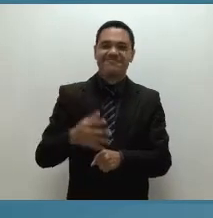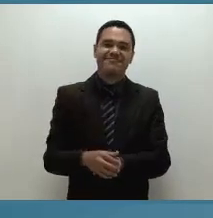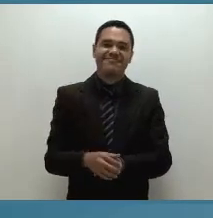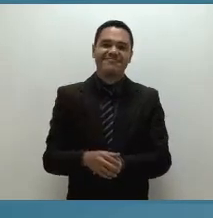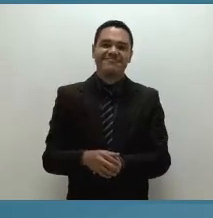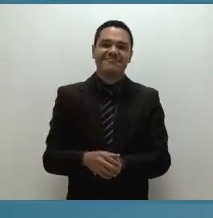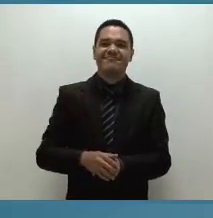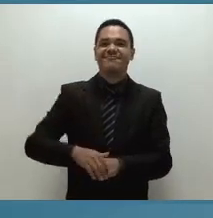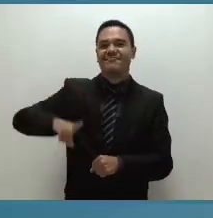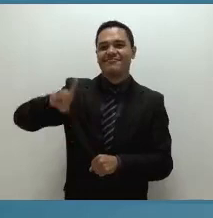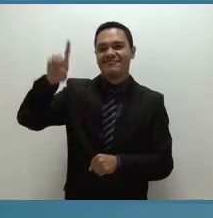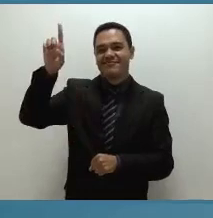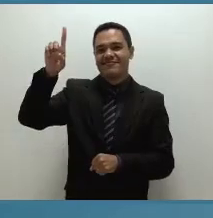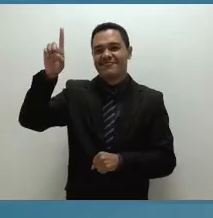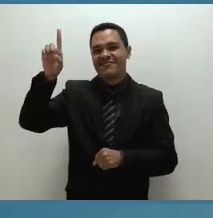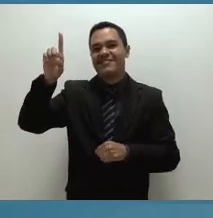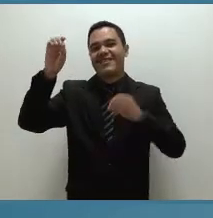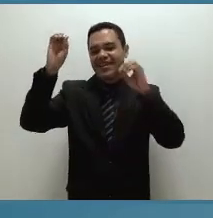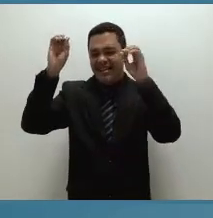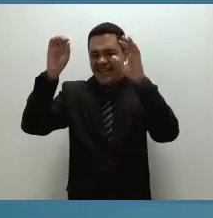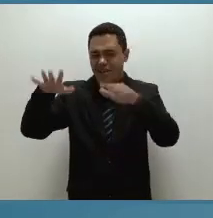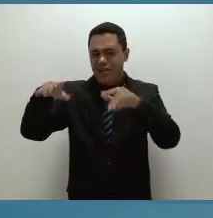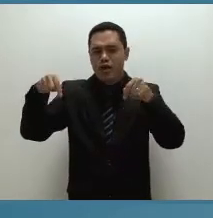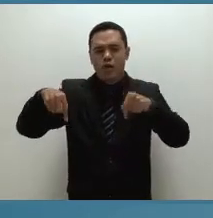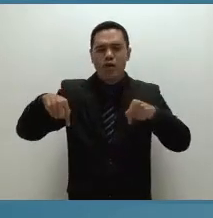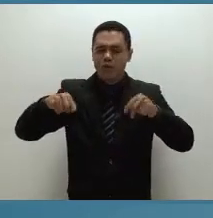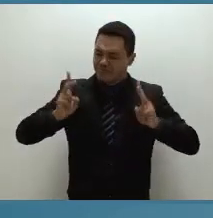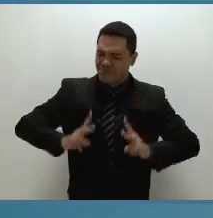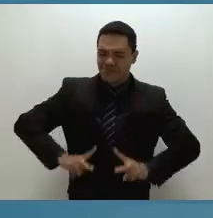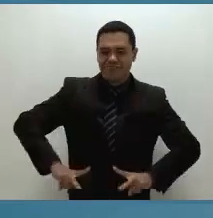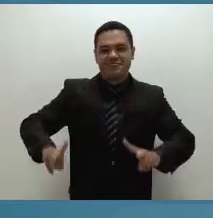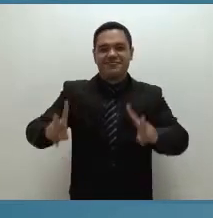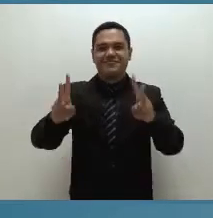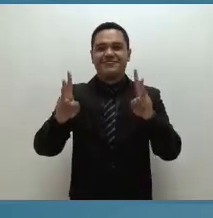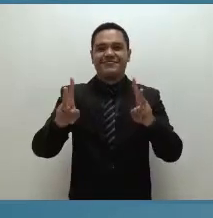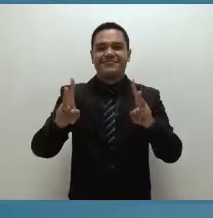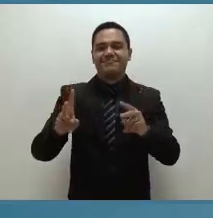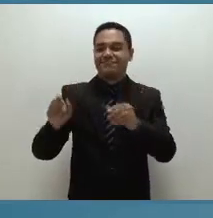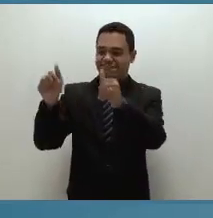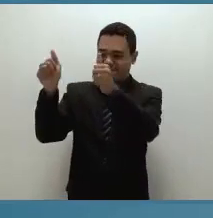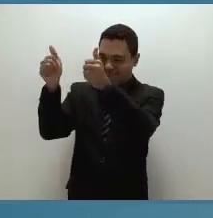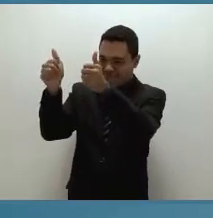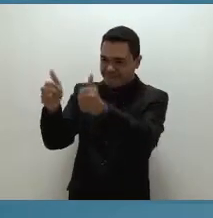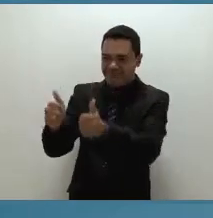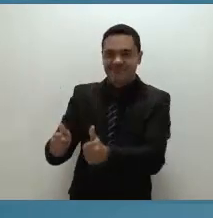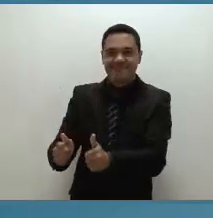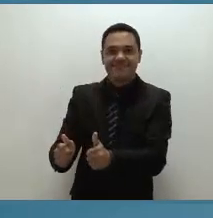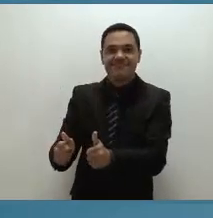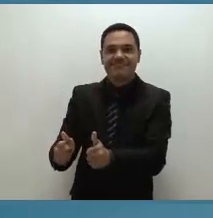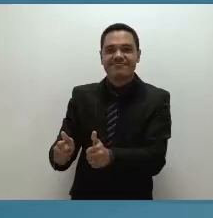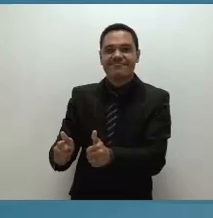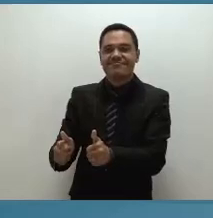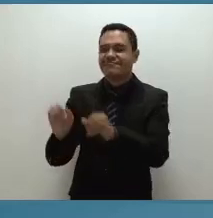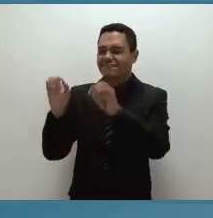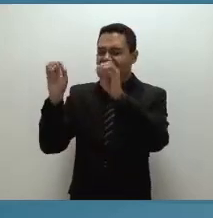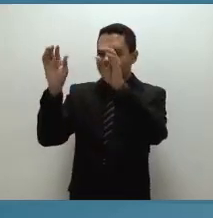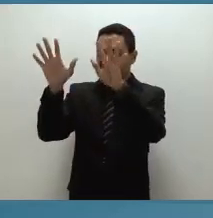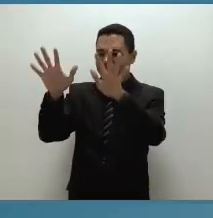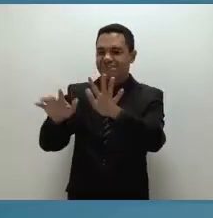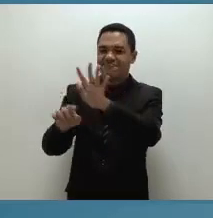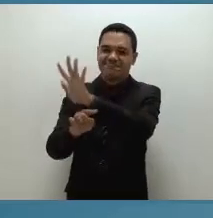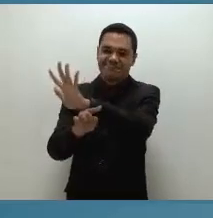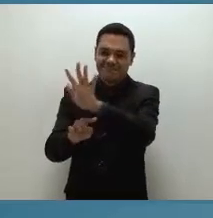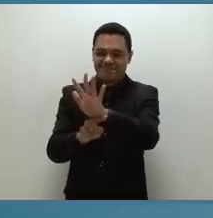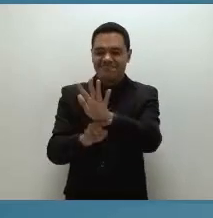Que Deus lhes abençoe hoje e sempre, e que Nossa Senhora de Nazaré os cubra com seu